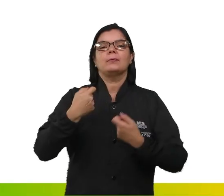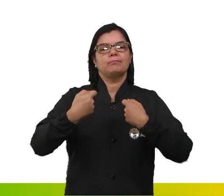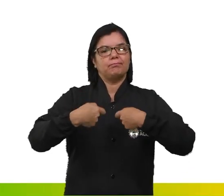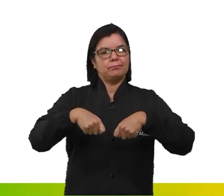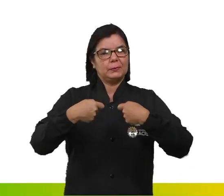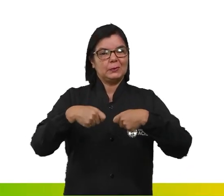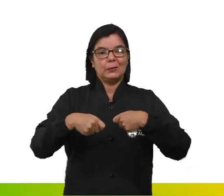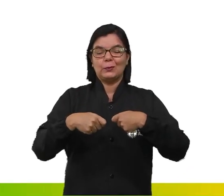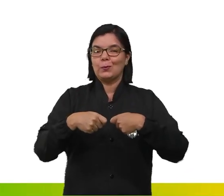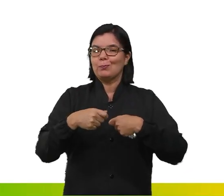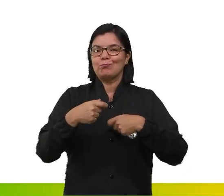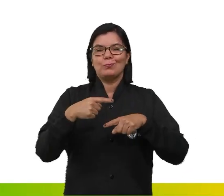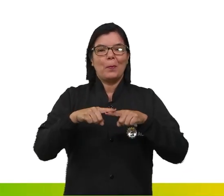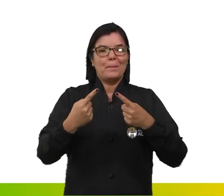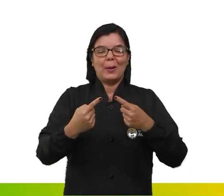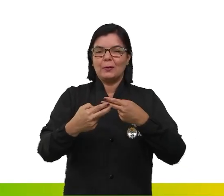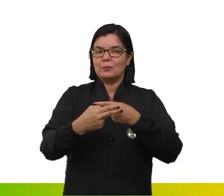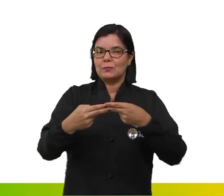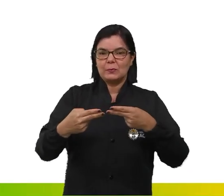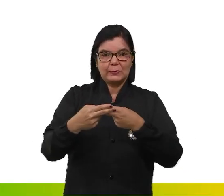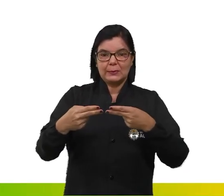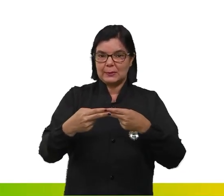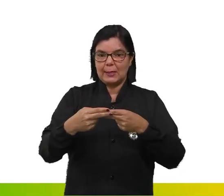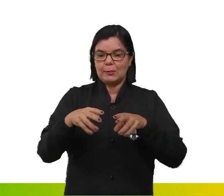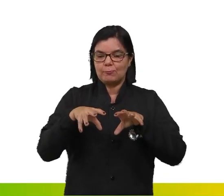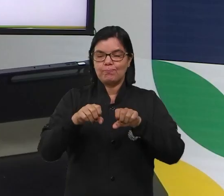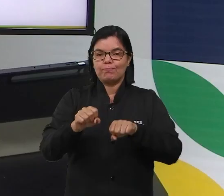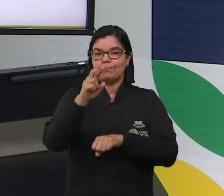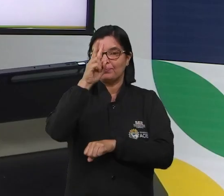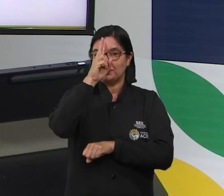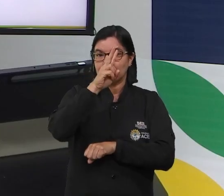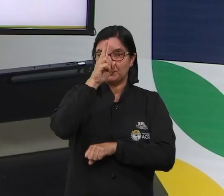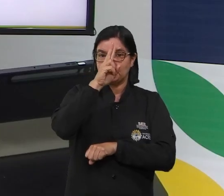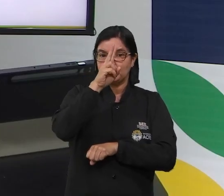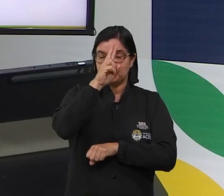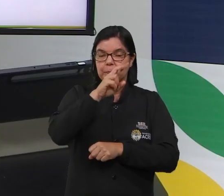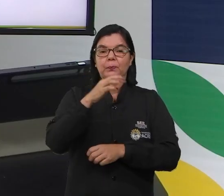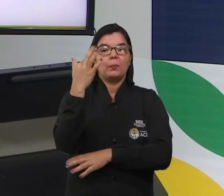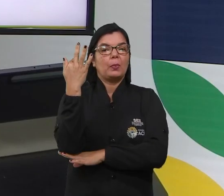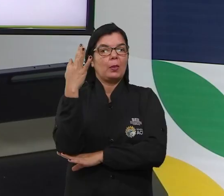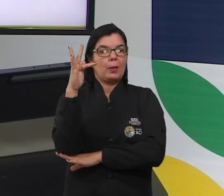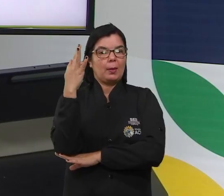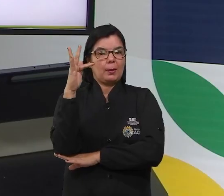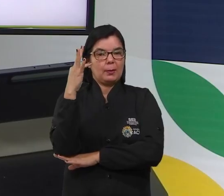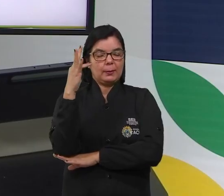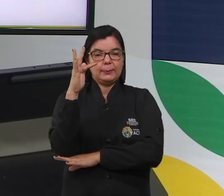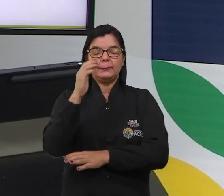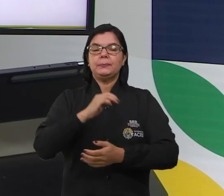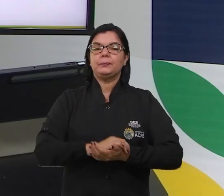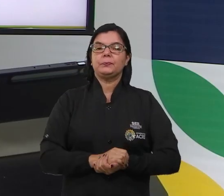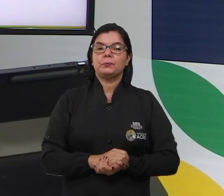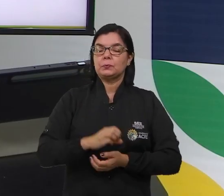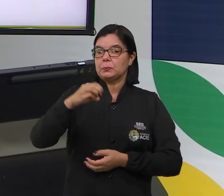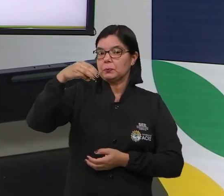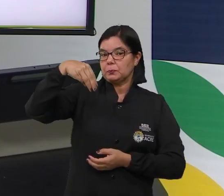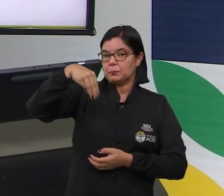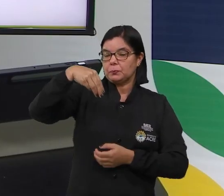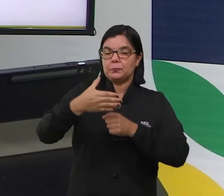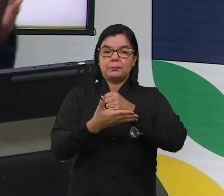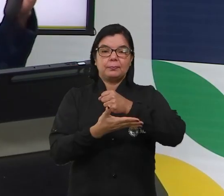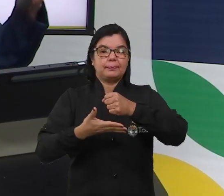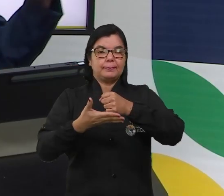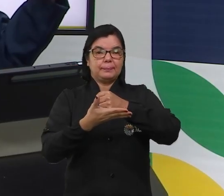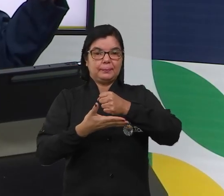precisa e não depende mais de objetos físicos. Para relembrar, os franceses determinaram o metro tendo em base